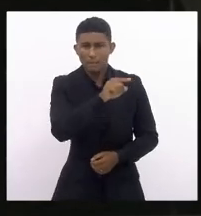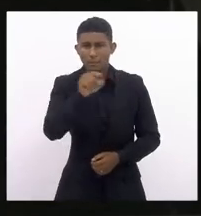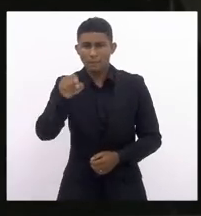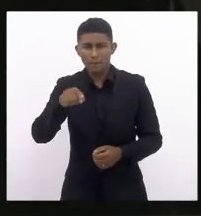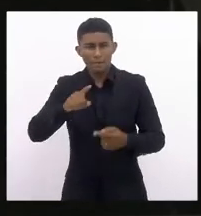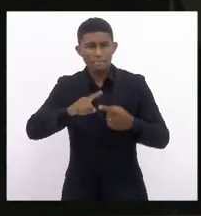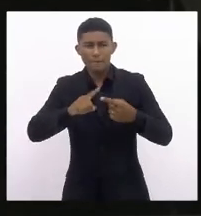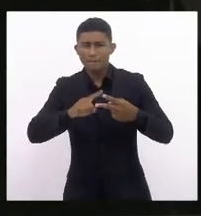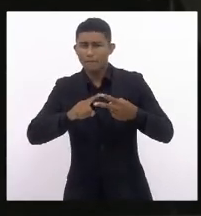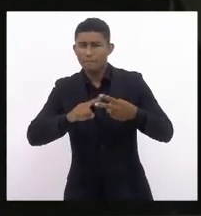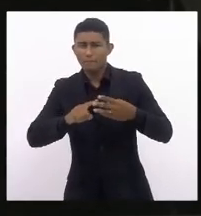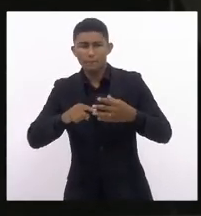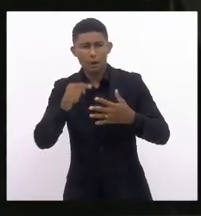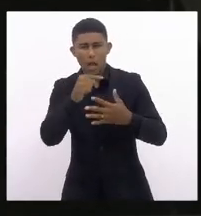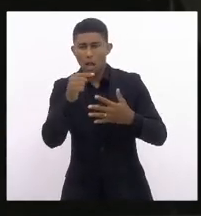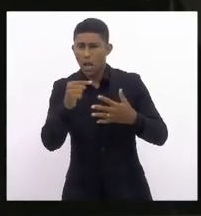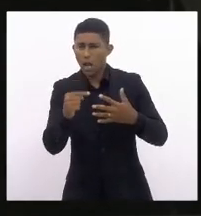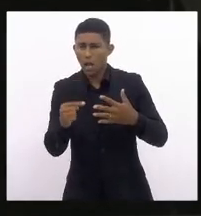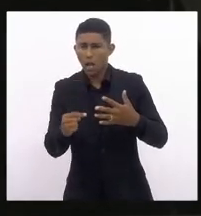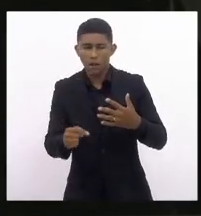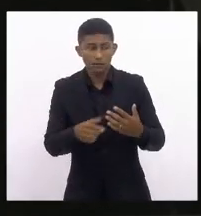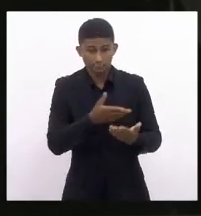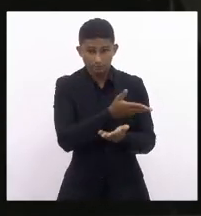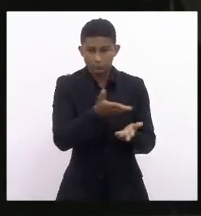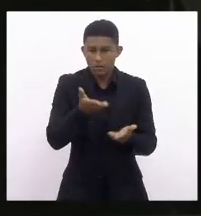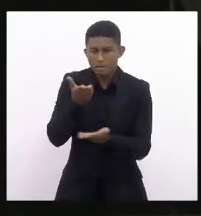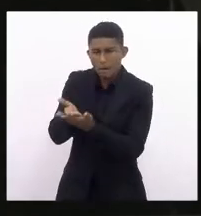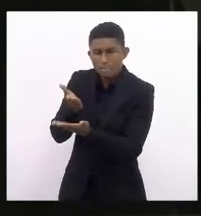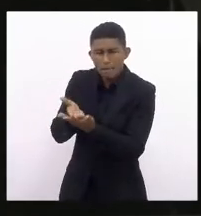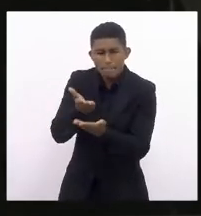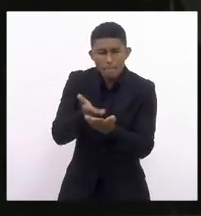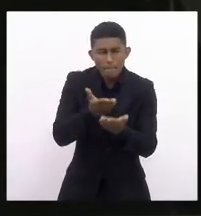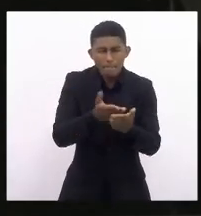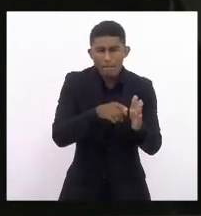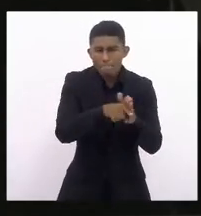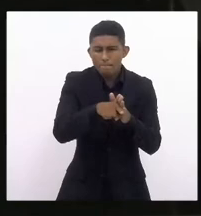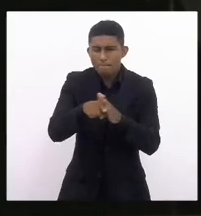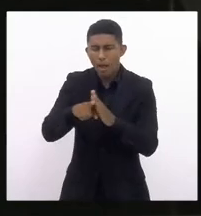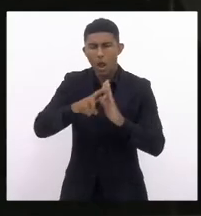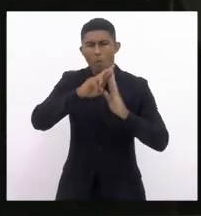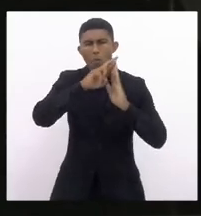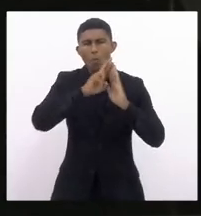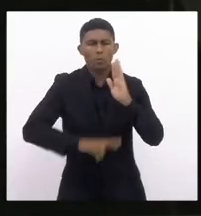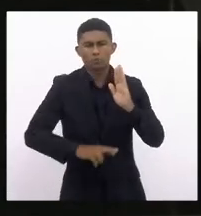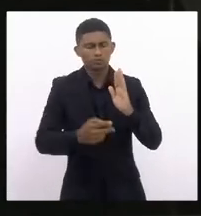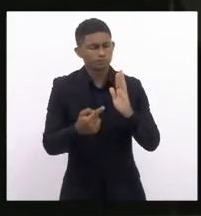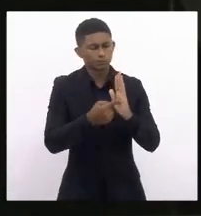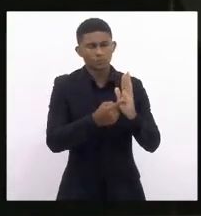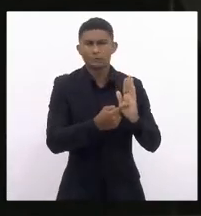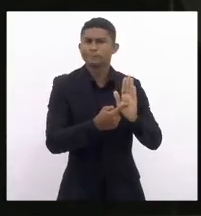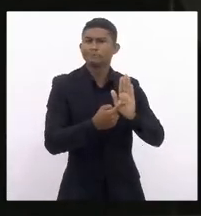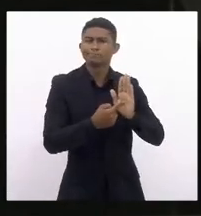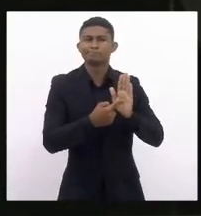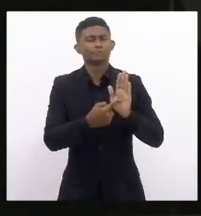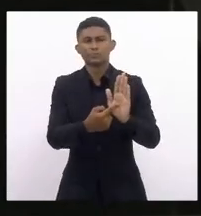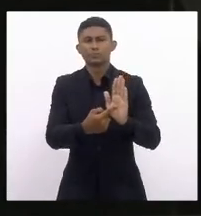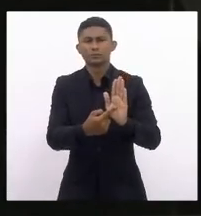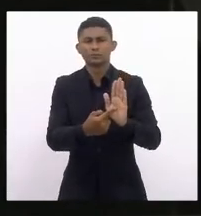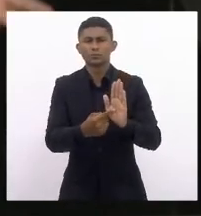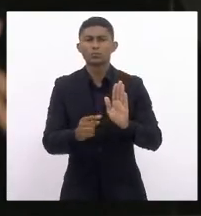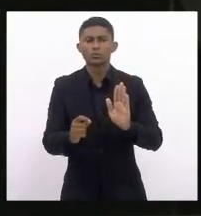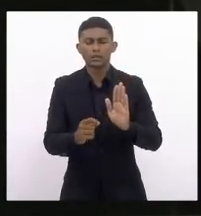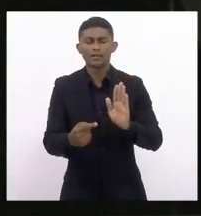impacto financeiro, Tia Ju, foi desmascarado a falácia que tanto